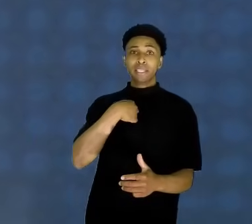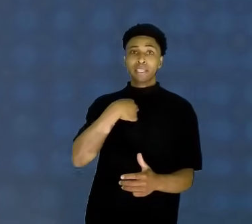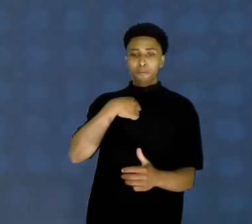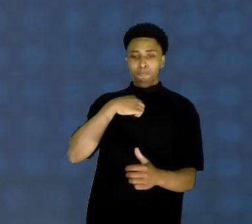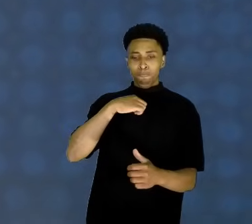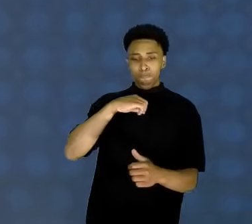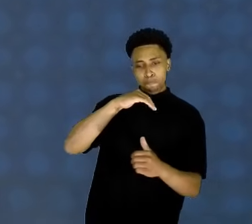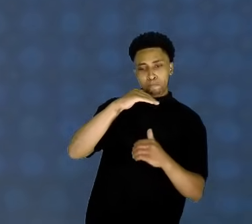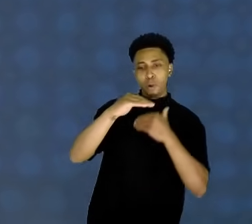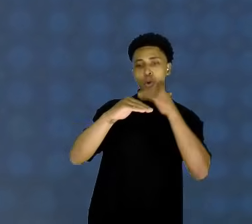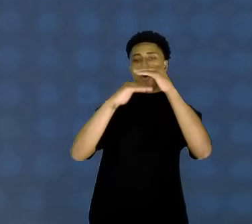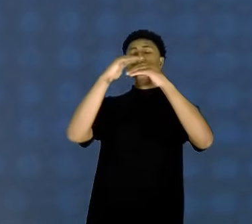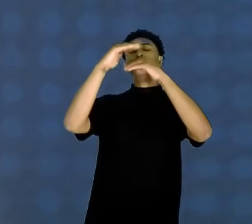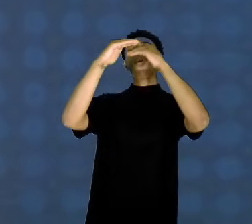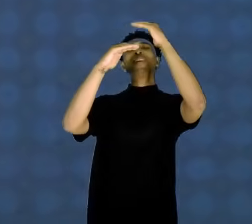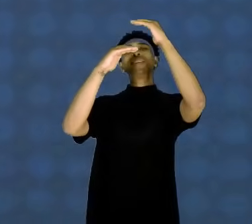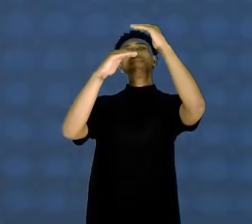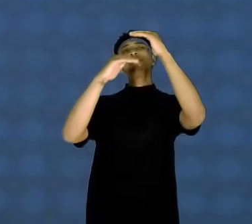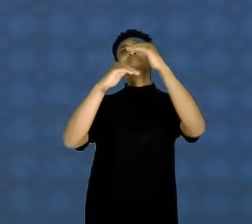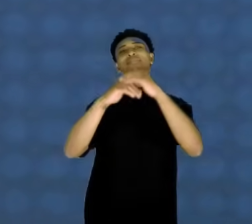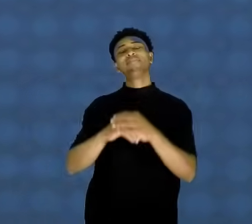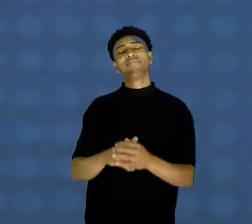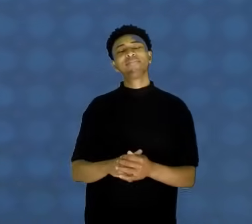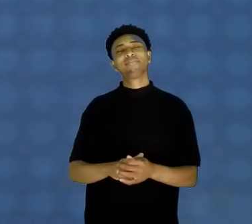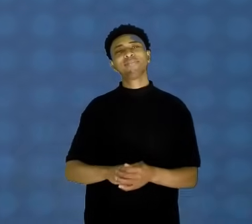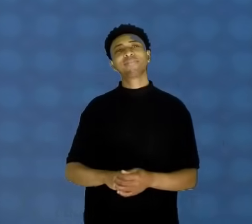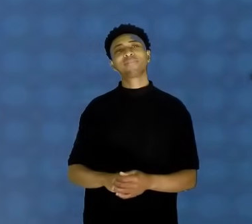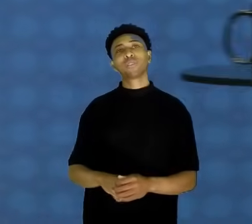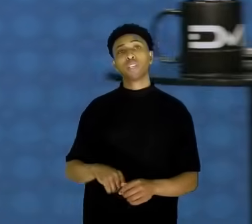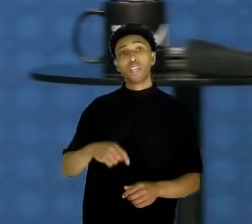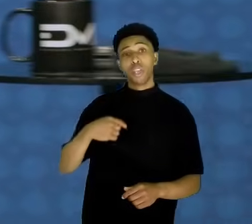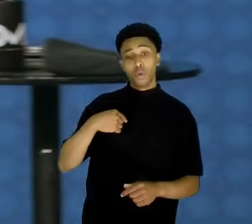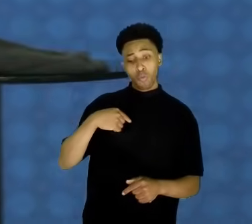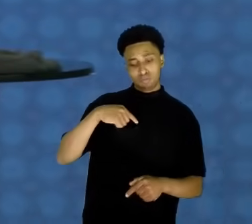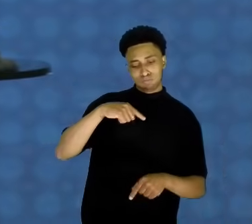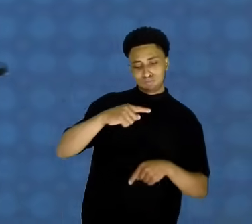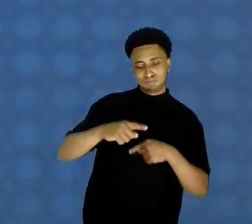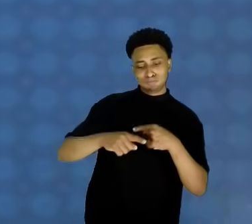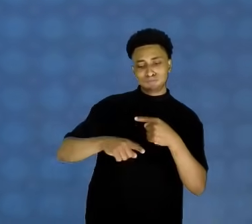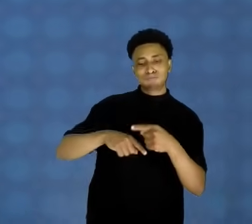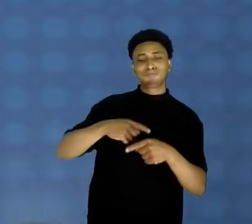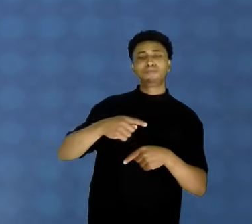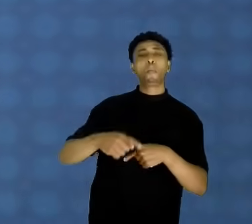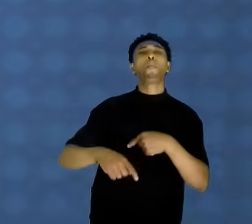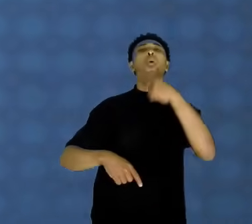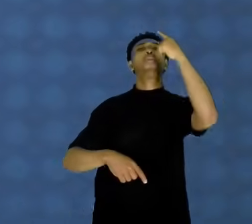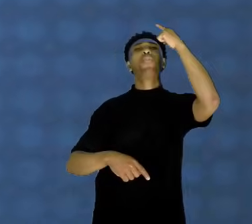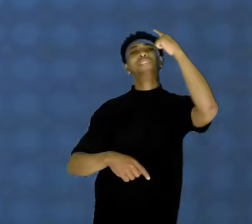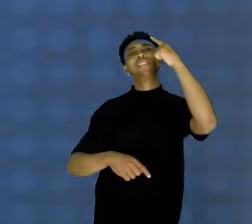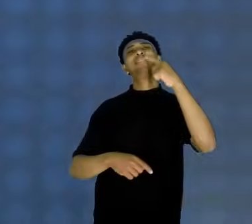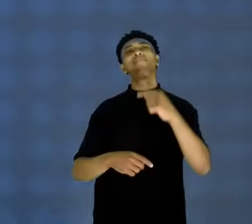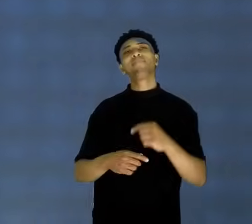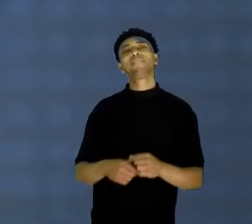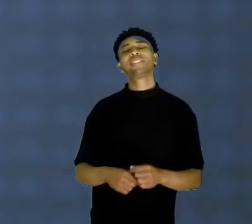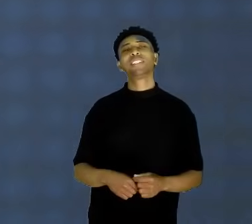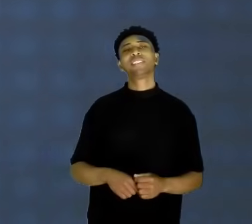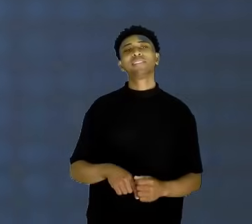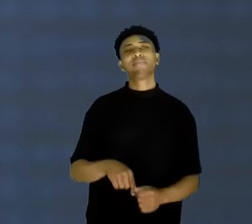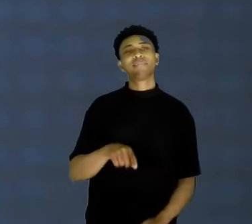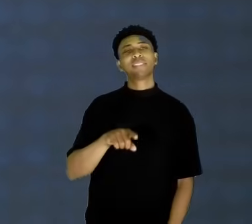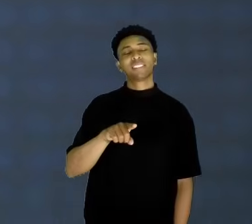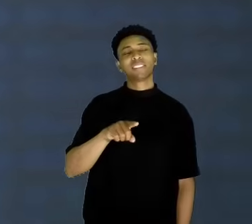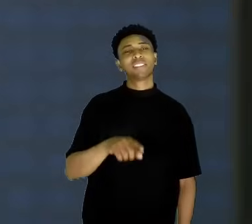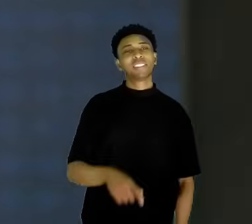Será que esse desaforo que você ouviu não está te preparando para o próximo nível? Será, meu irmão?